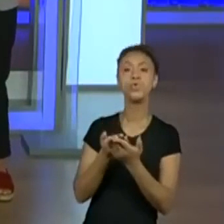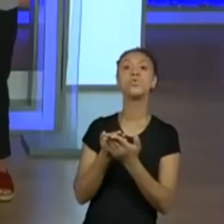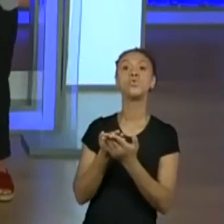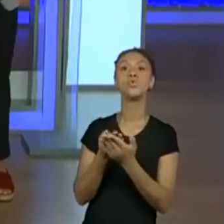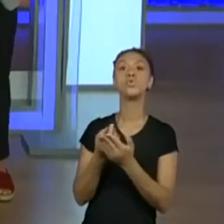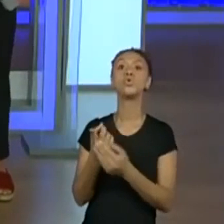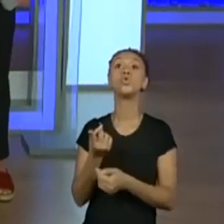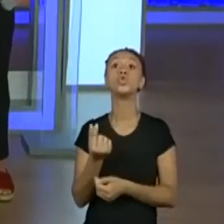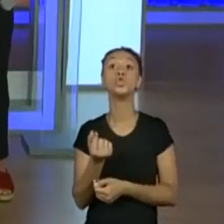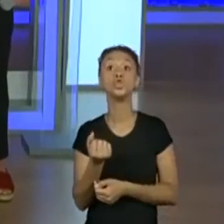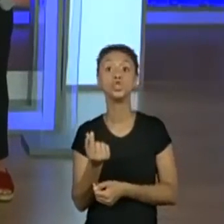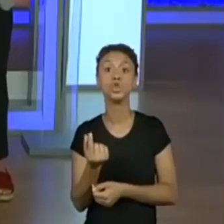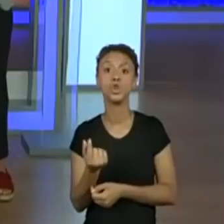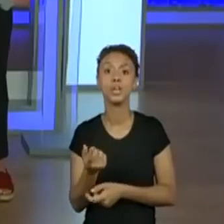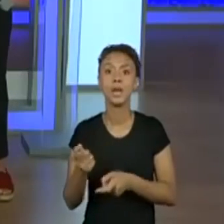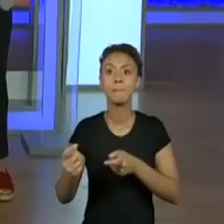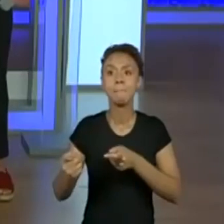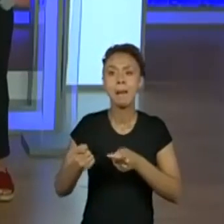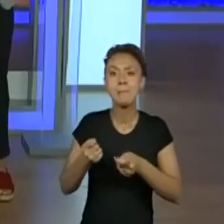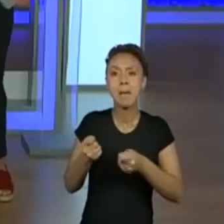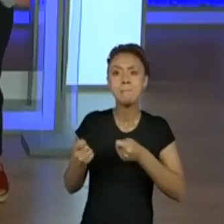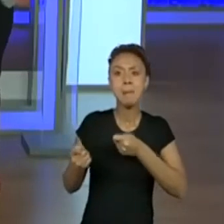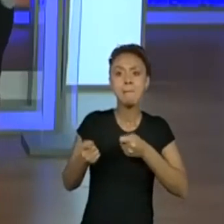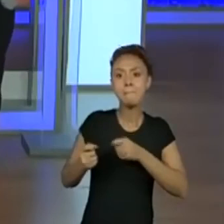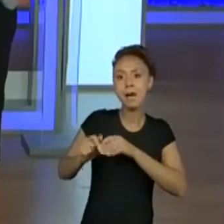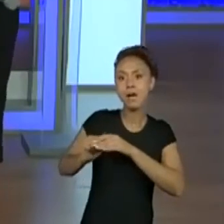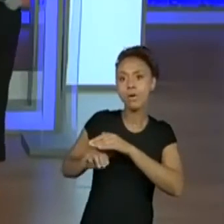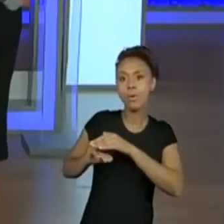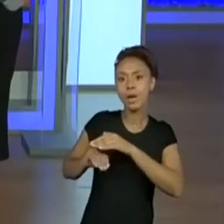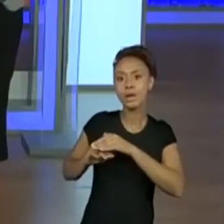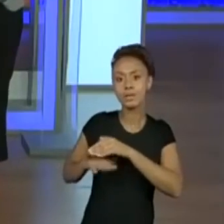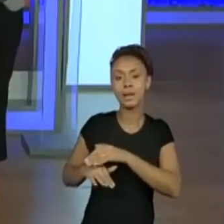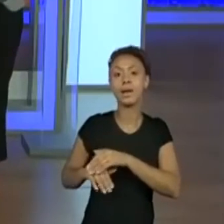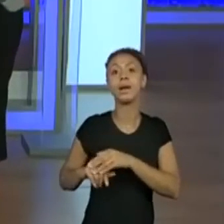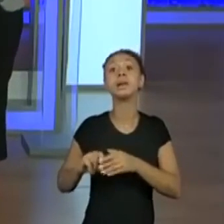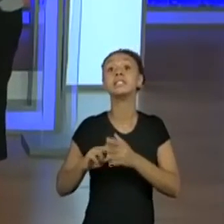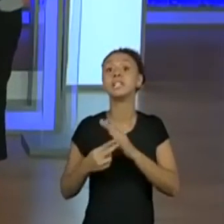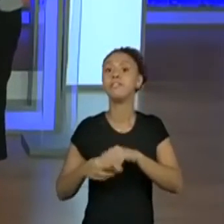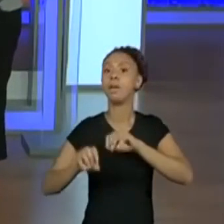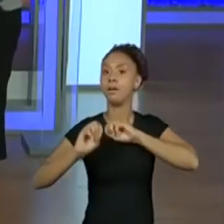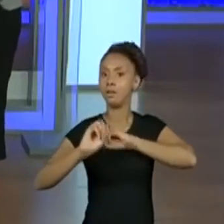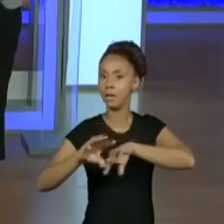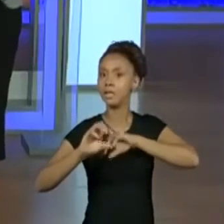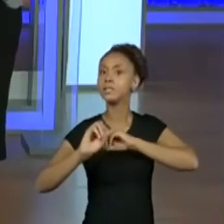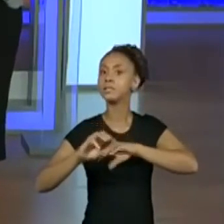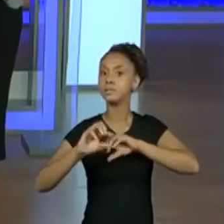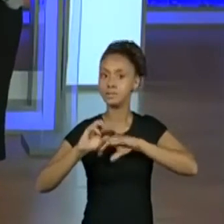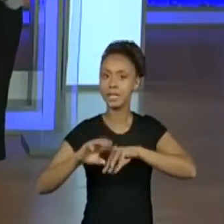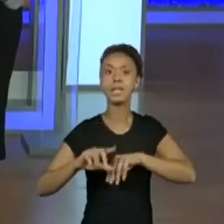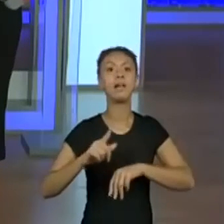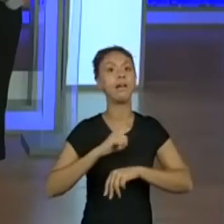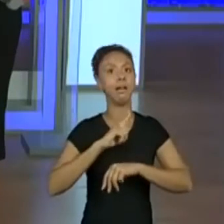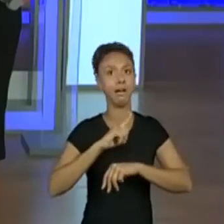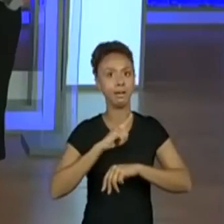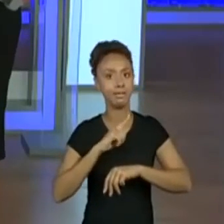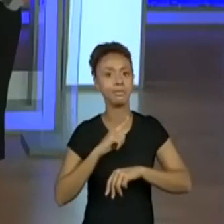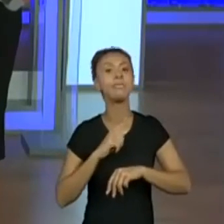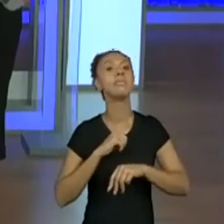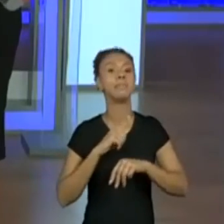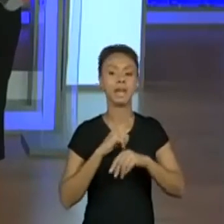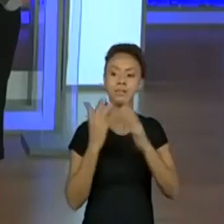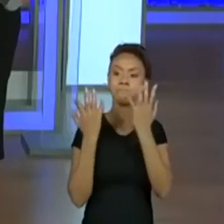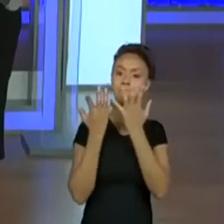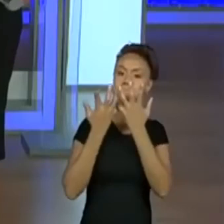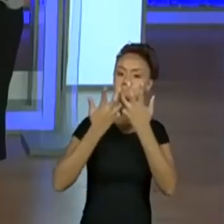educação financeira, que é muito isso importante, mesmo. A gente faz esses links, né, essa interdisciplinaridade, né, que permeia em